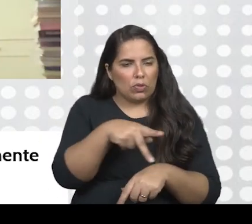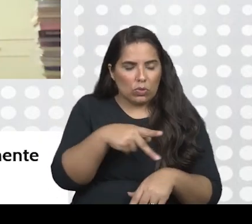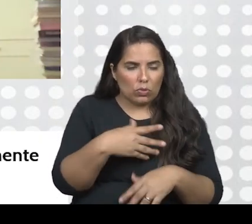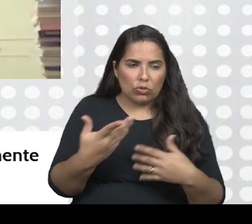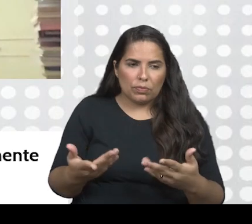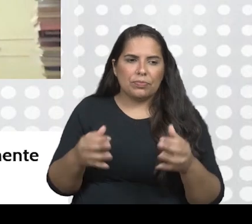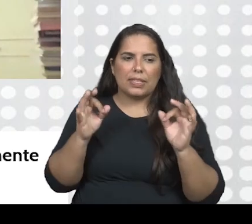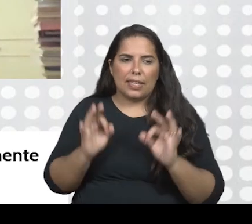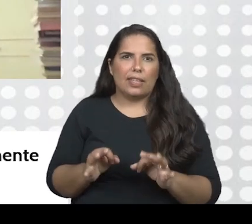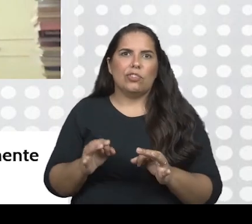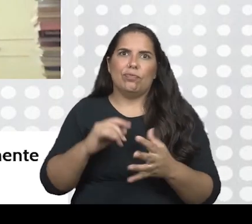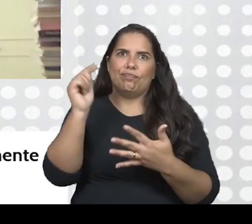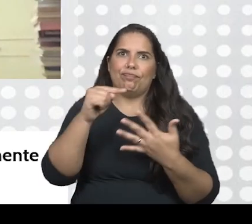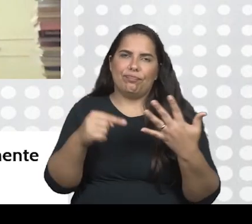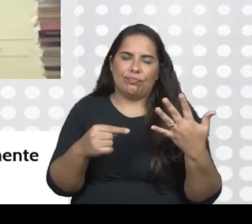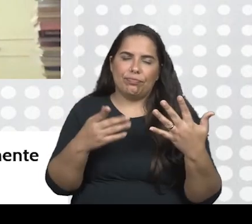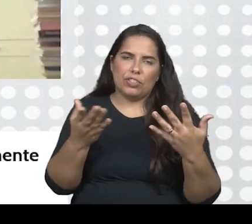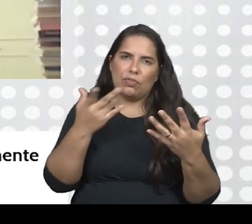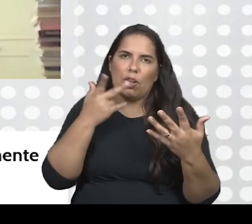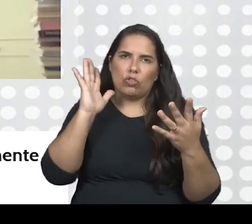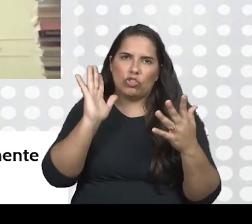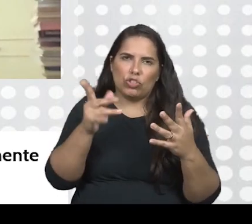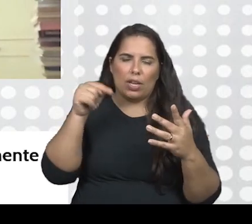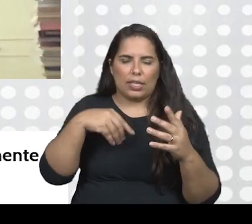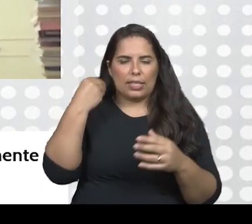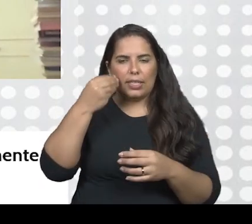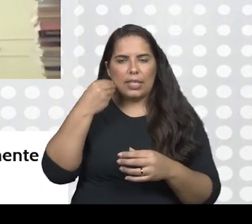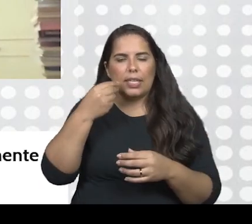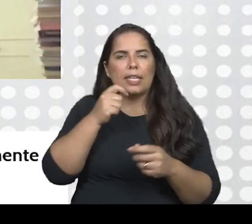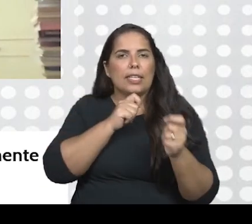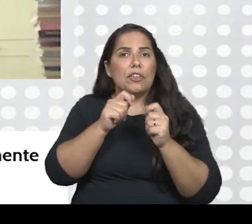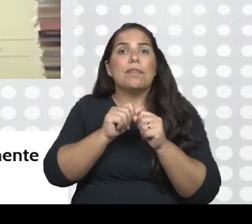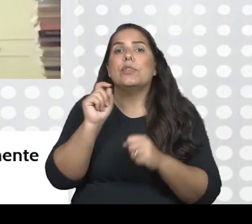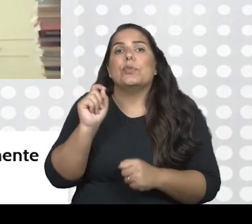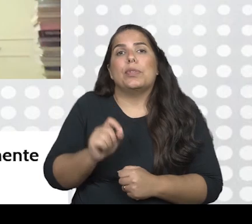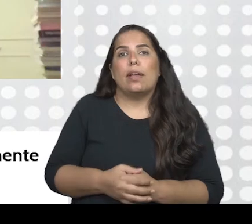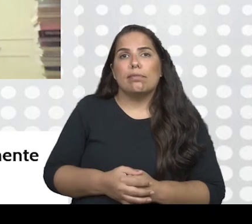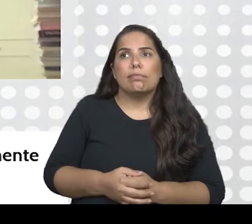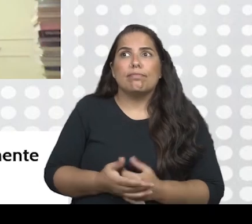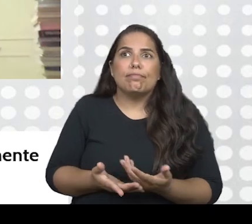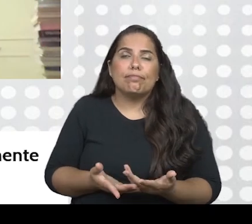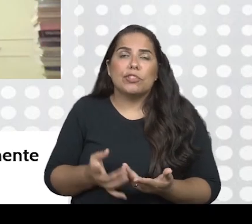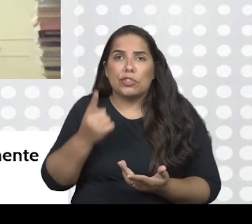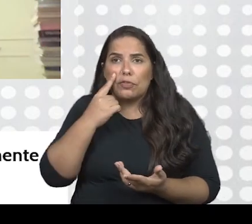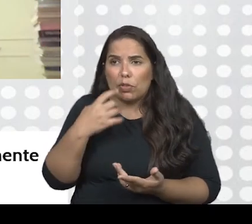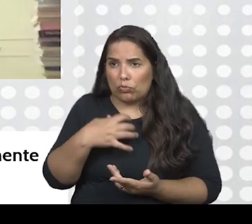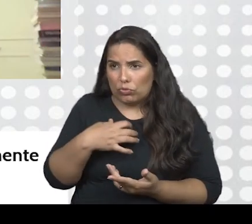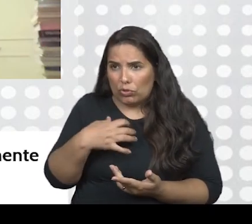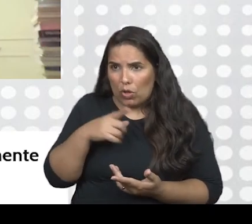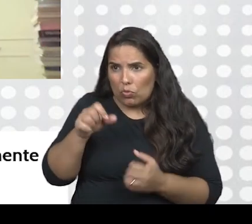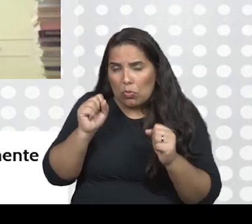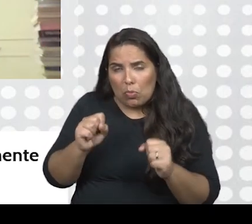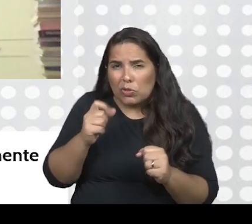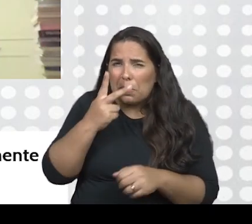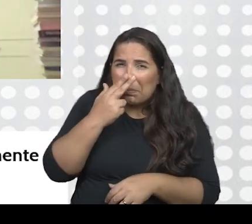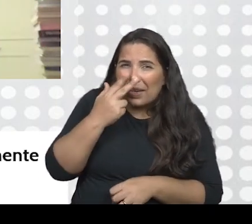garantir tudo isso que a gente trouxe ao longo dessa entrevista, o que a gente faz? A gente encontra uma alternativa que pode